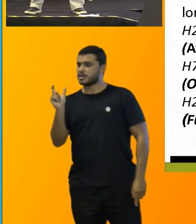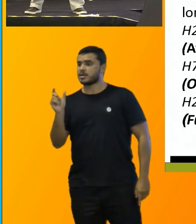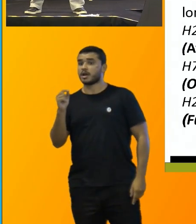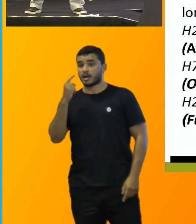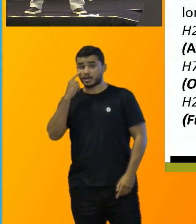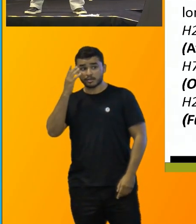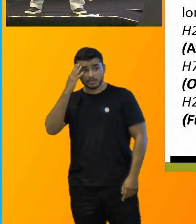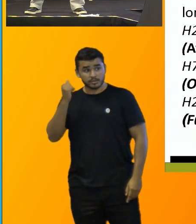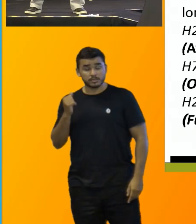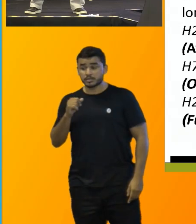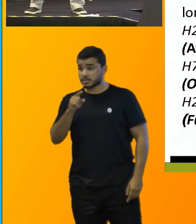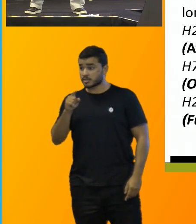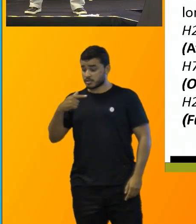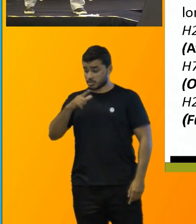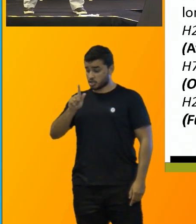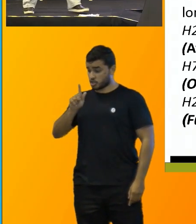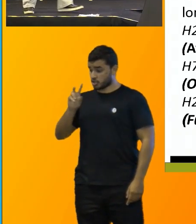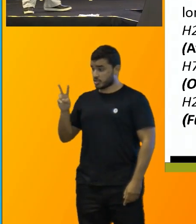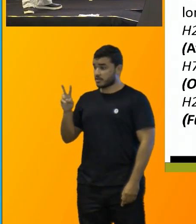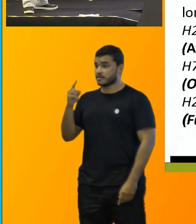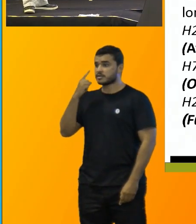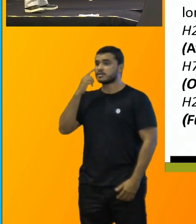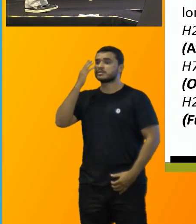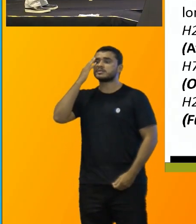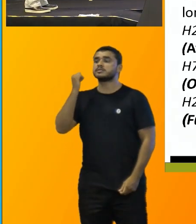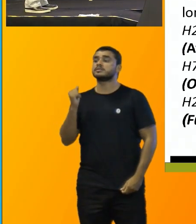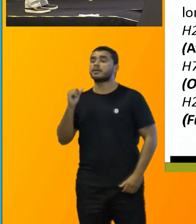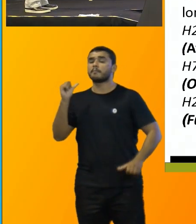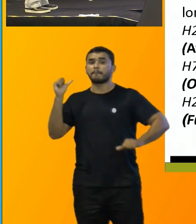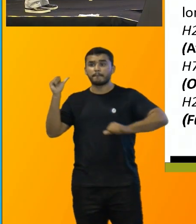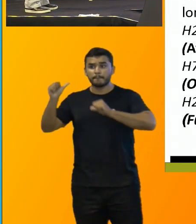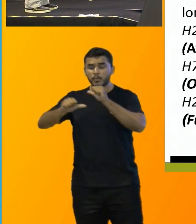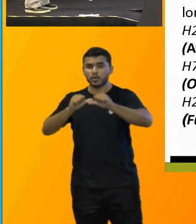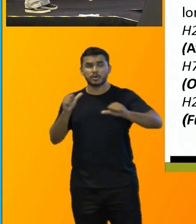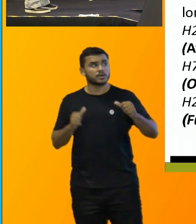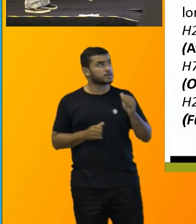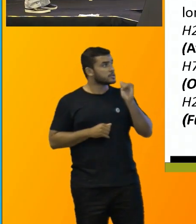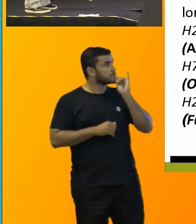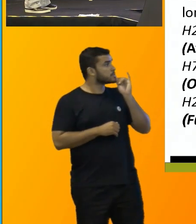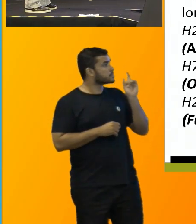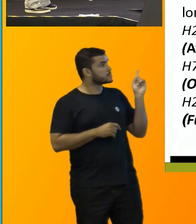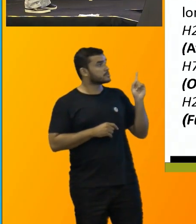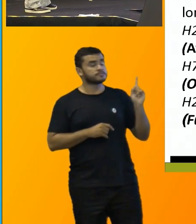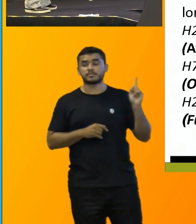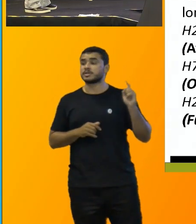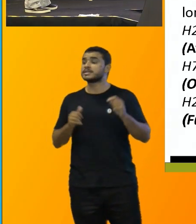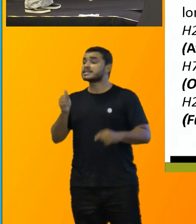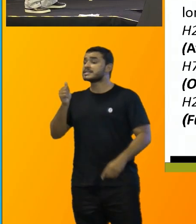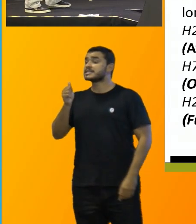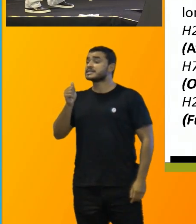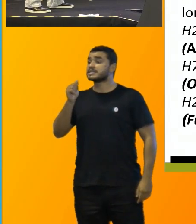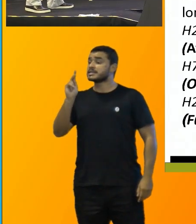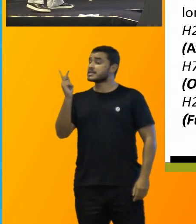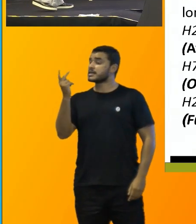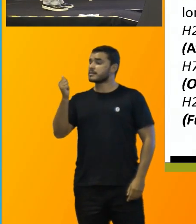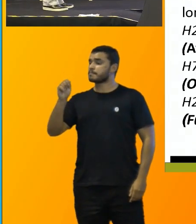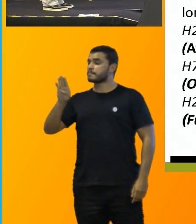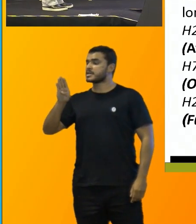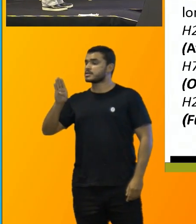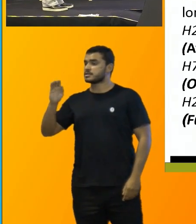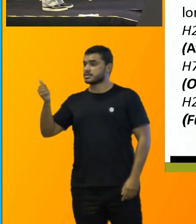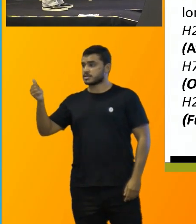é óbvio que quando Vargas chega ao poder tem transformação. Vamos à habilidade 15. Avaliar